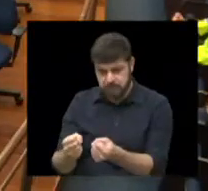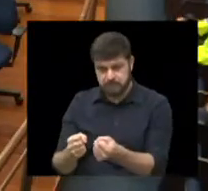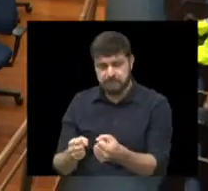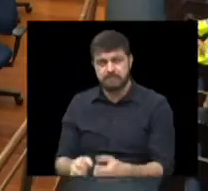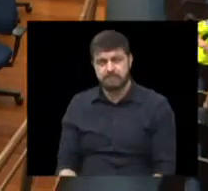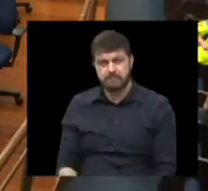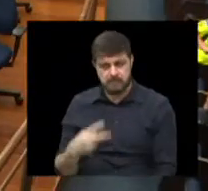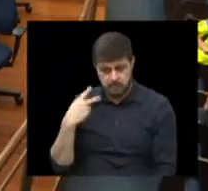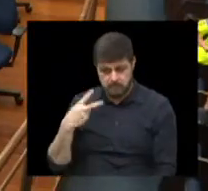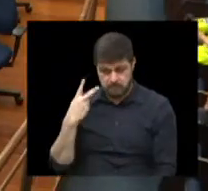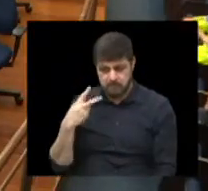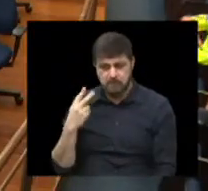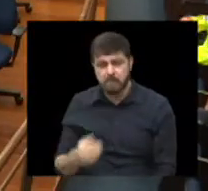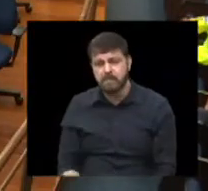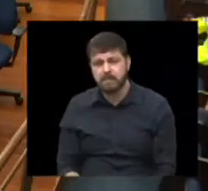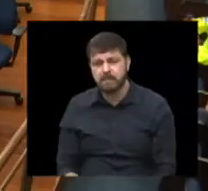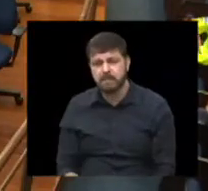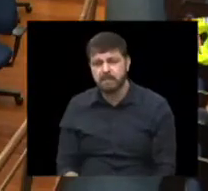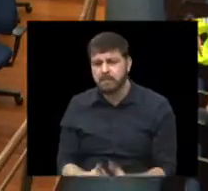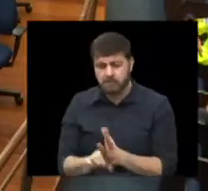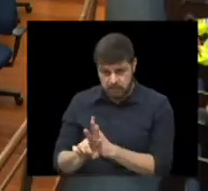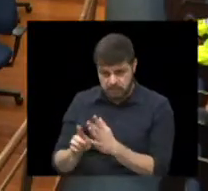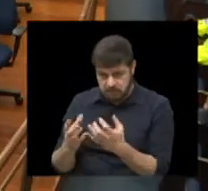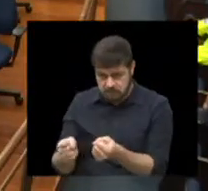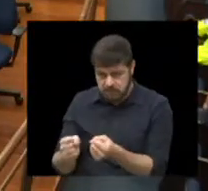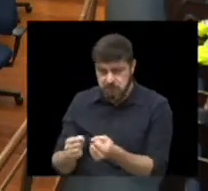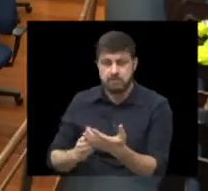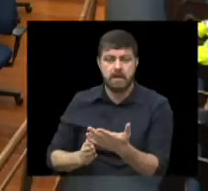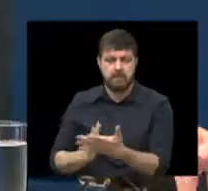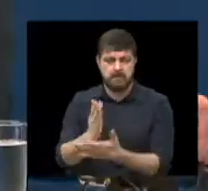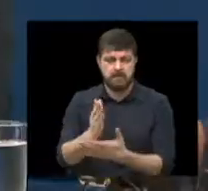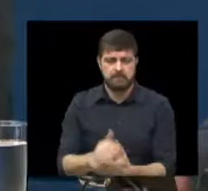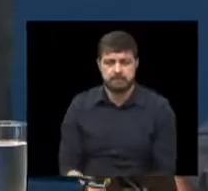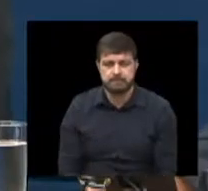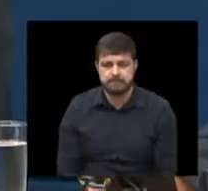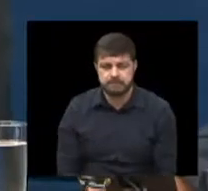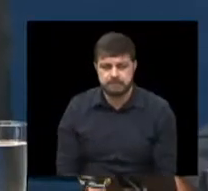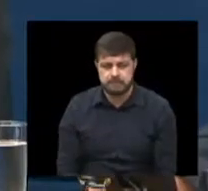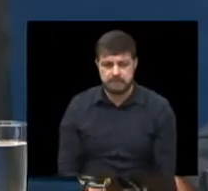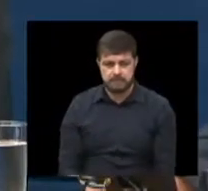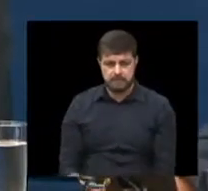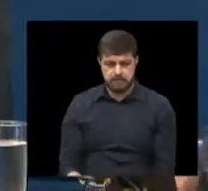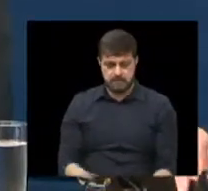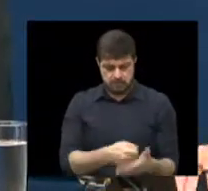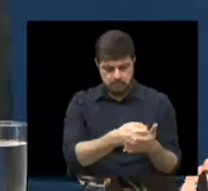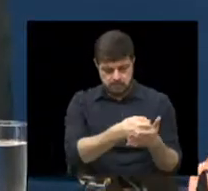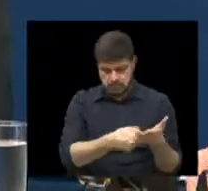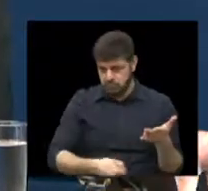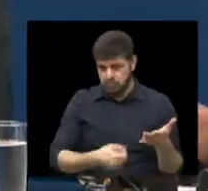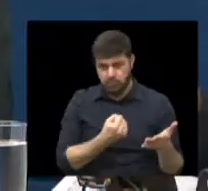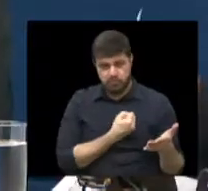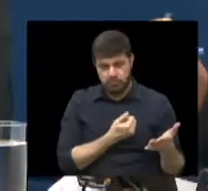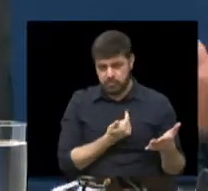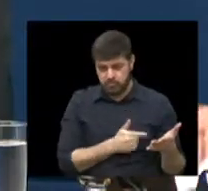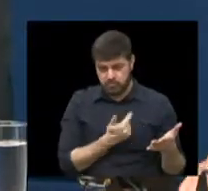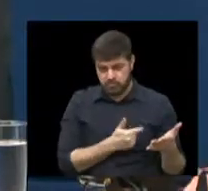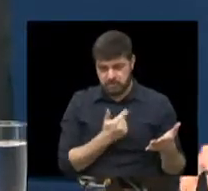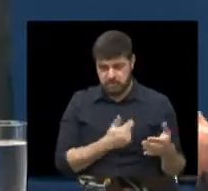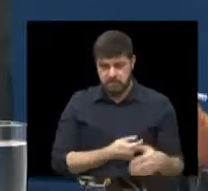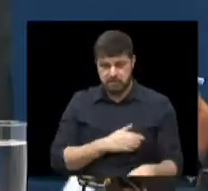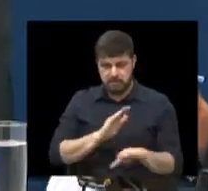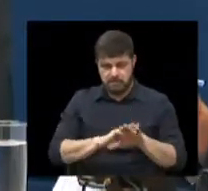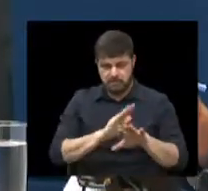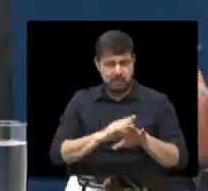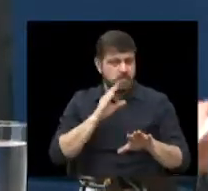votação. Vereadores favoráveis permanecem como estão. Aprovado. Senhor presidente, requerimento ainda sem número também de autoria do nobre vereador Luiz